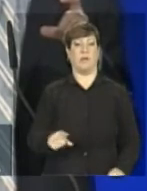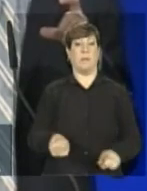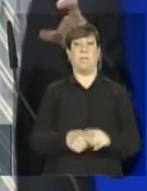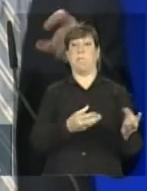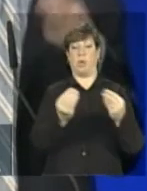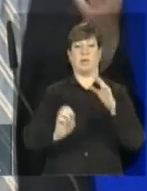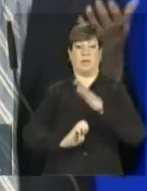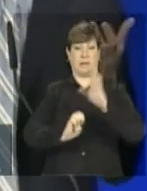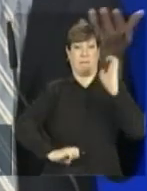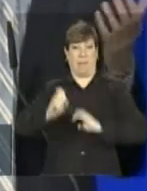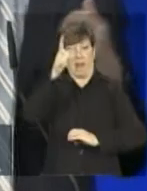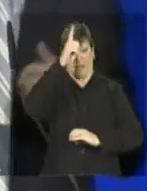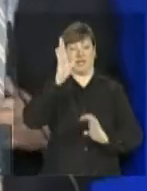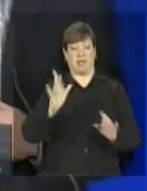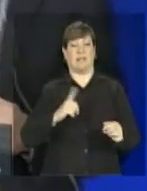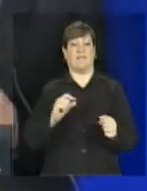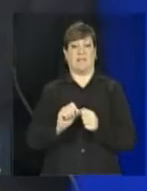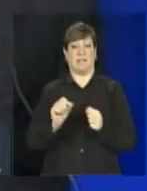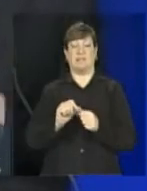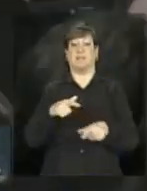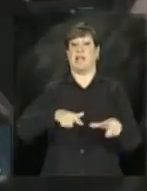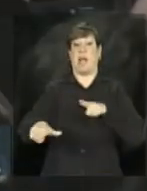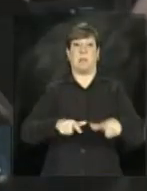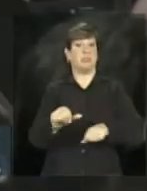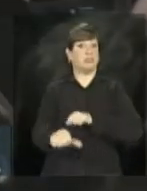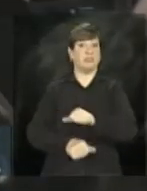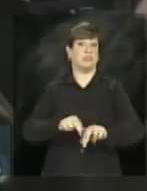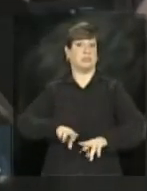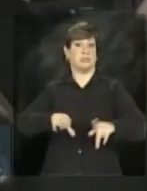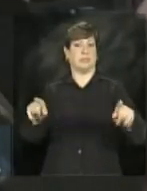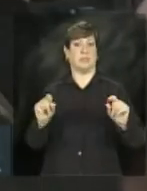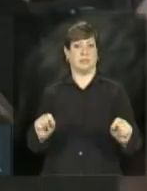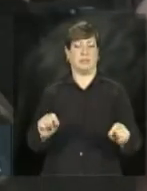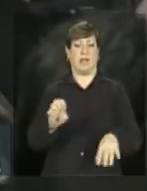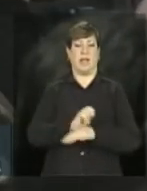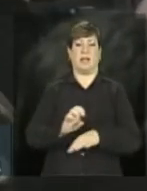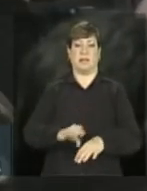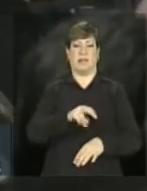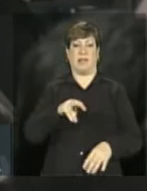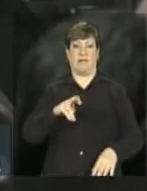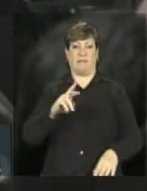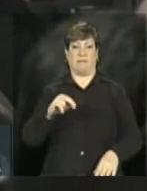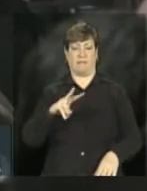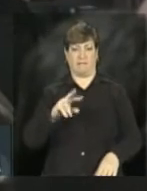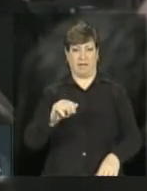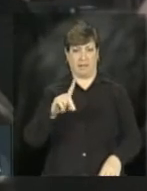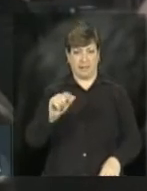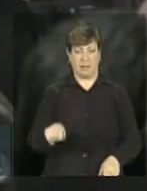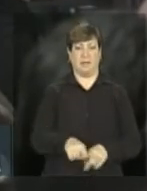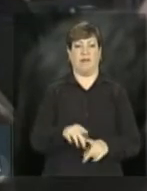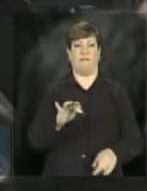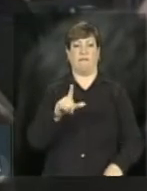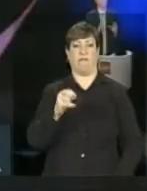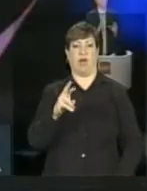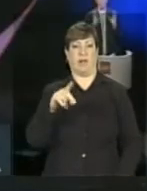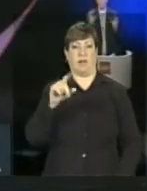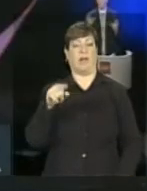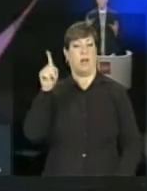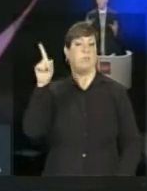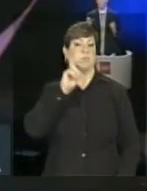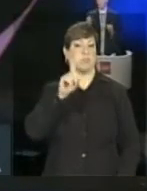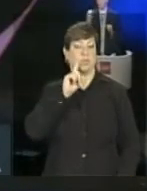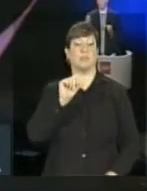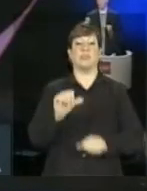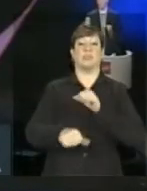empresas também na Alemanha estão fazendo um trabalho revolucionário. Estados como Nevada, Flórida e Califórnia nos Estados Unidos estão mudando a lei